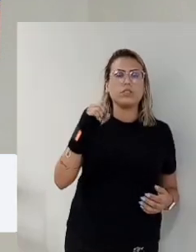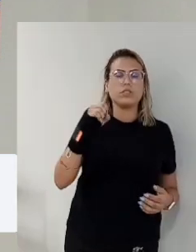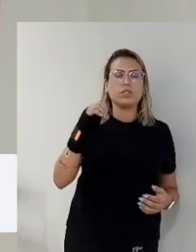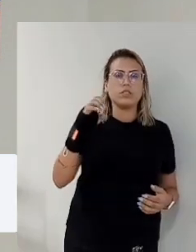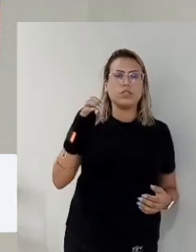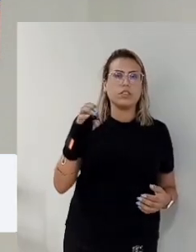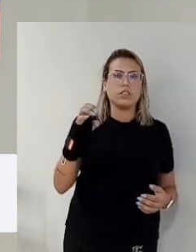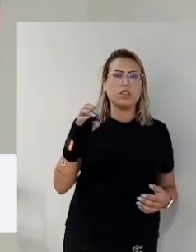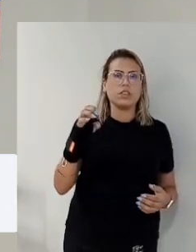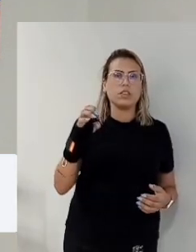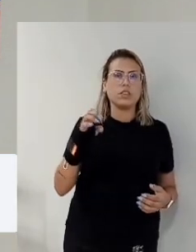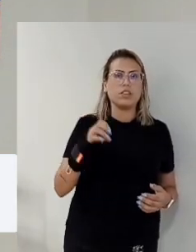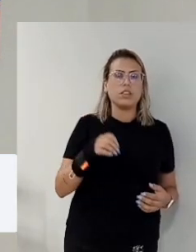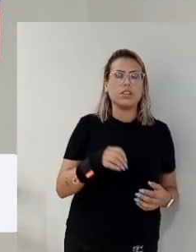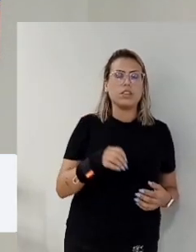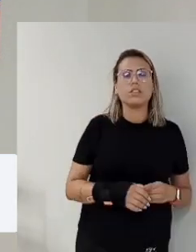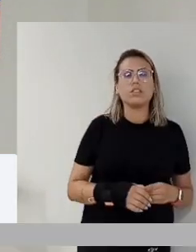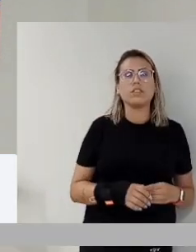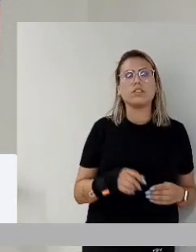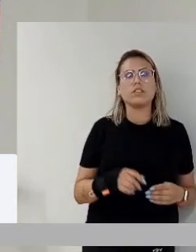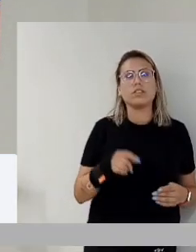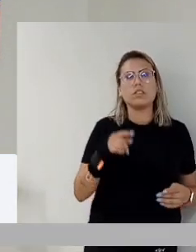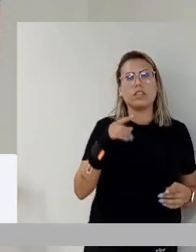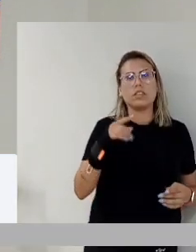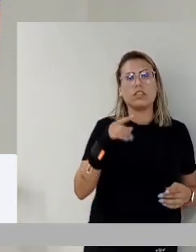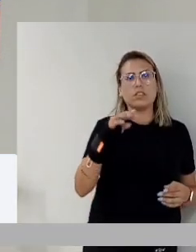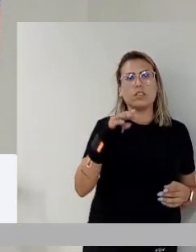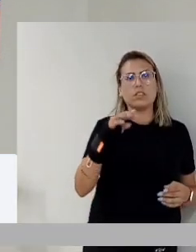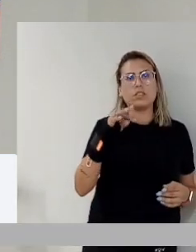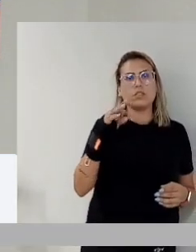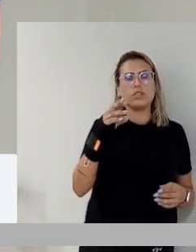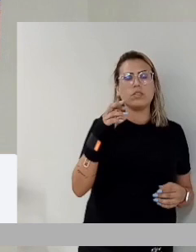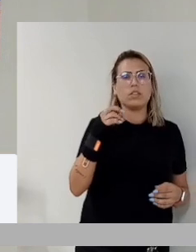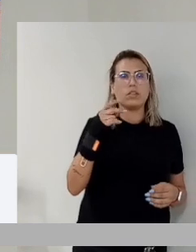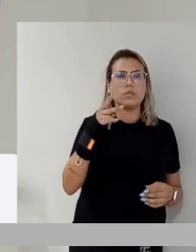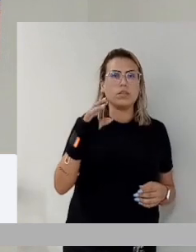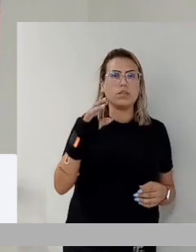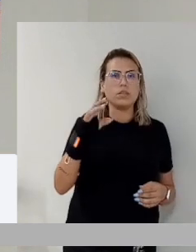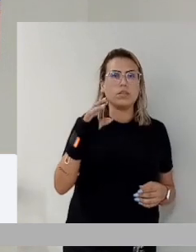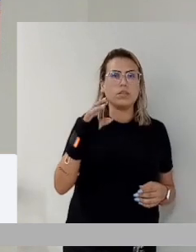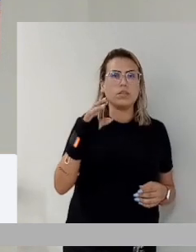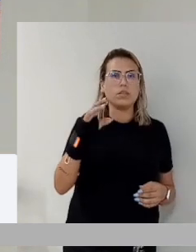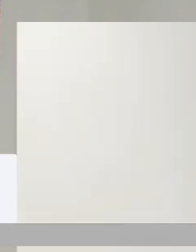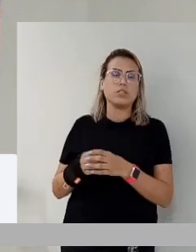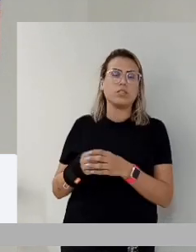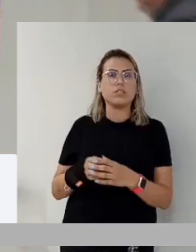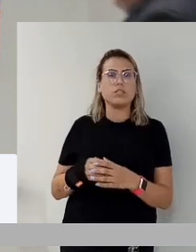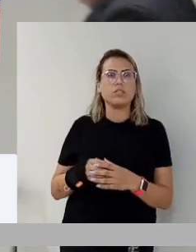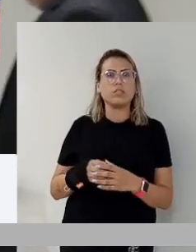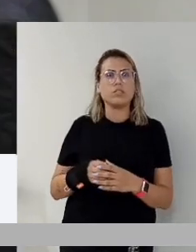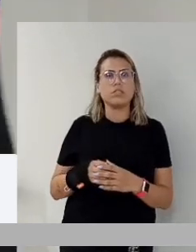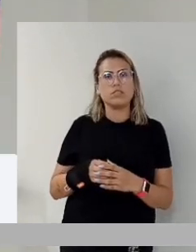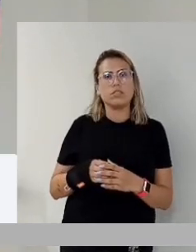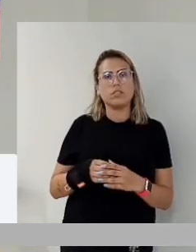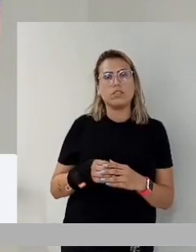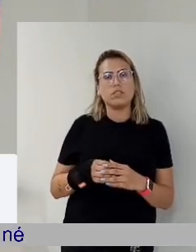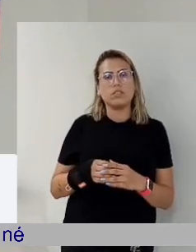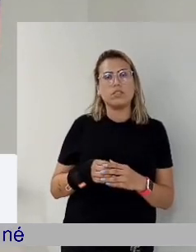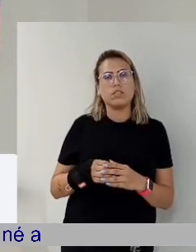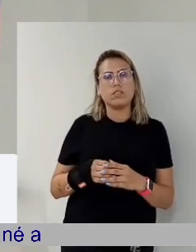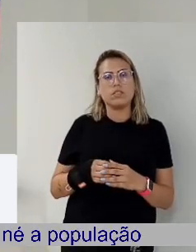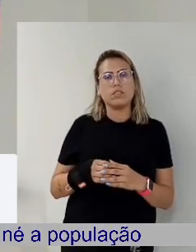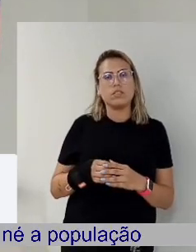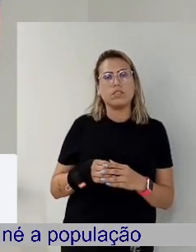na barrinha no Tapuio e a gente pede né a população tabuleirense Principalmente aqueles que sejam